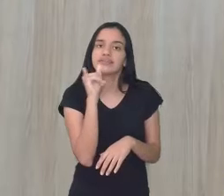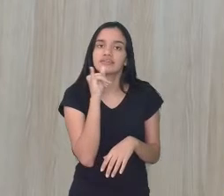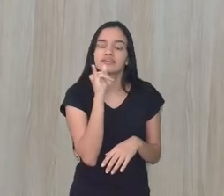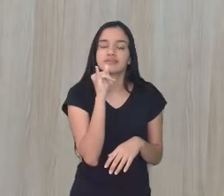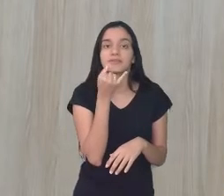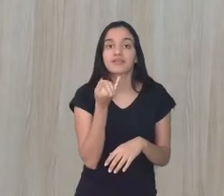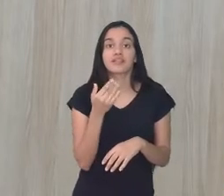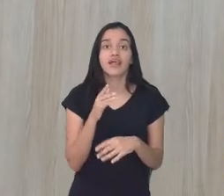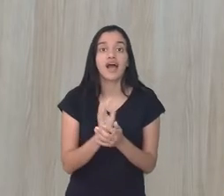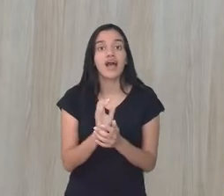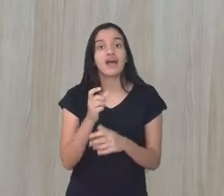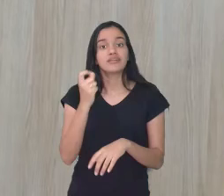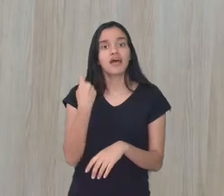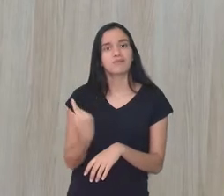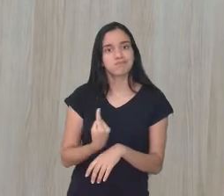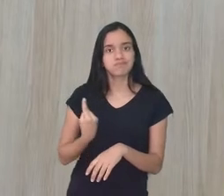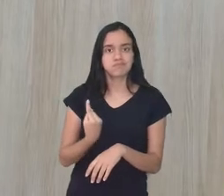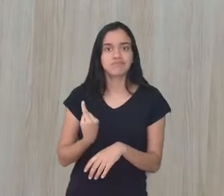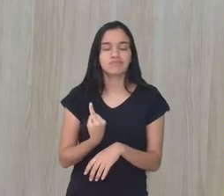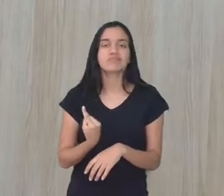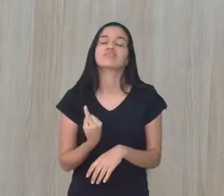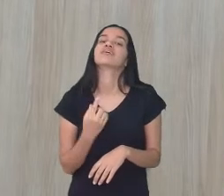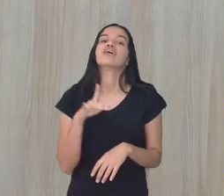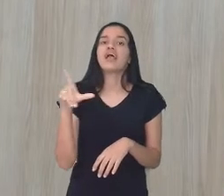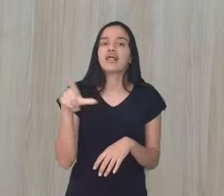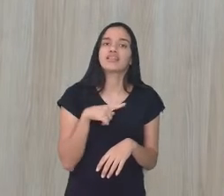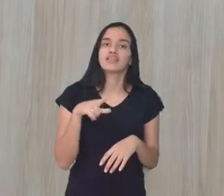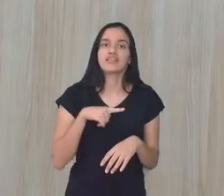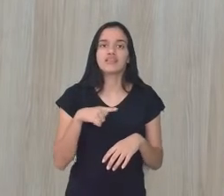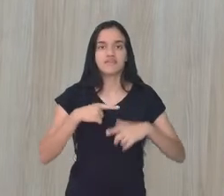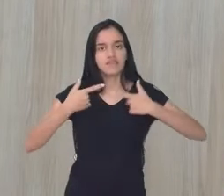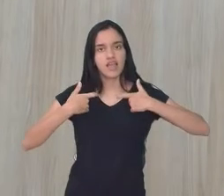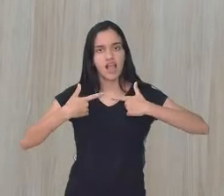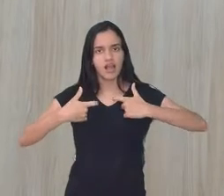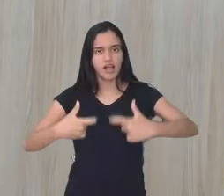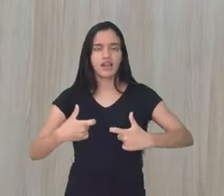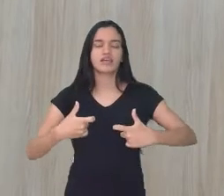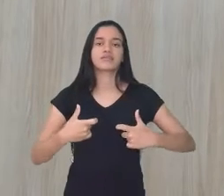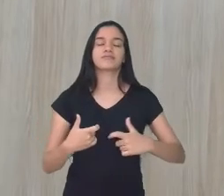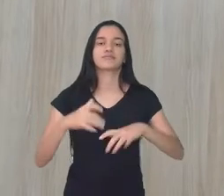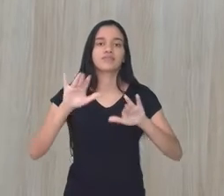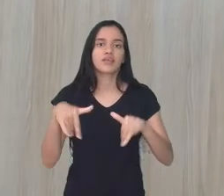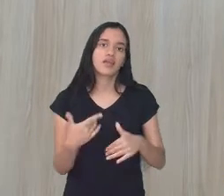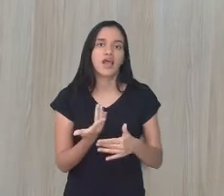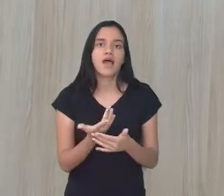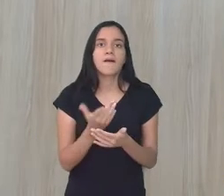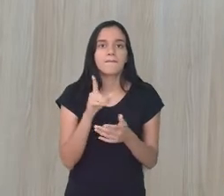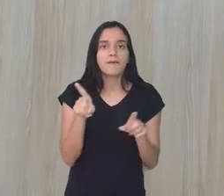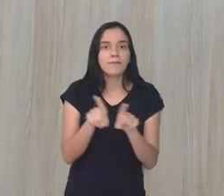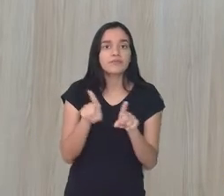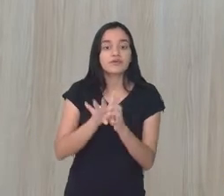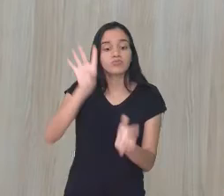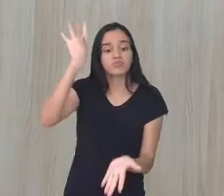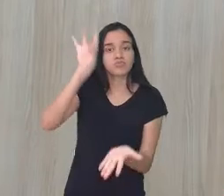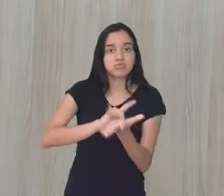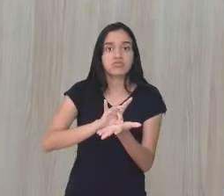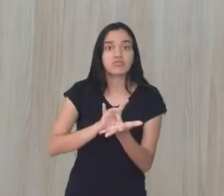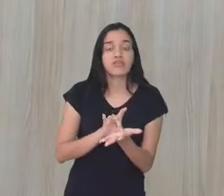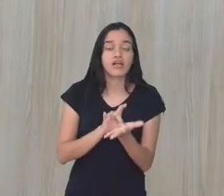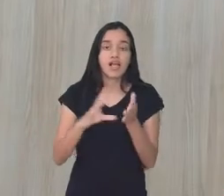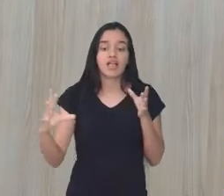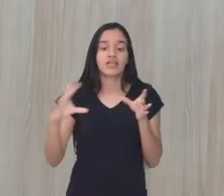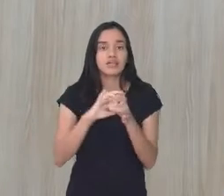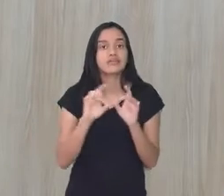dessa independência, né? Então, houveram guerras, confrontos para poder consolidar. Inclusive, houve